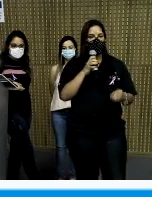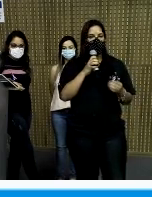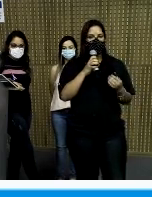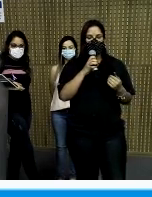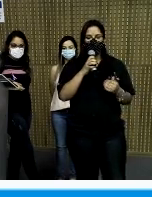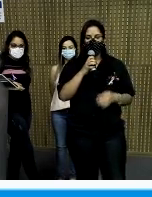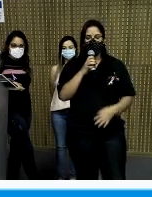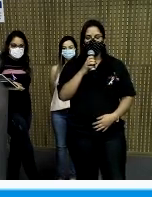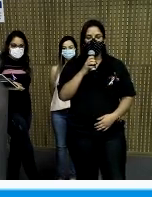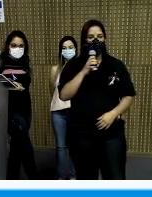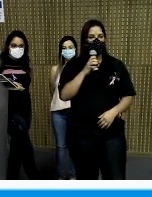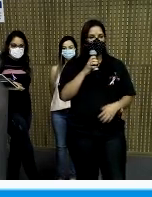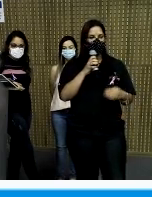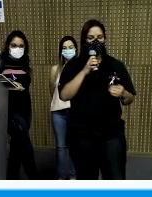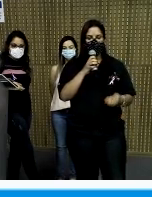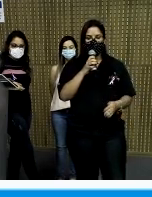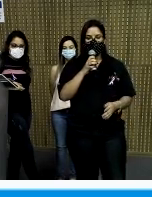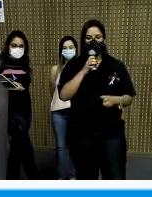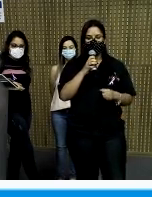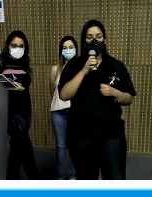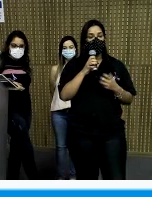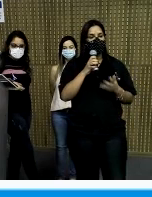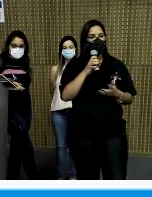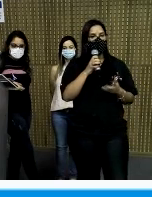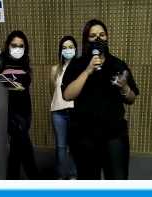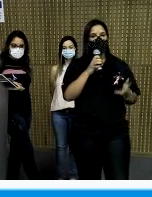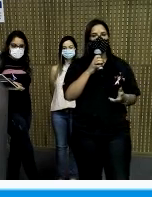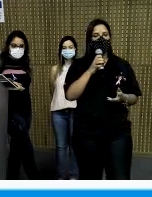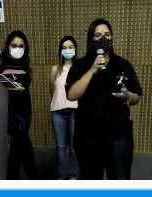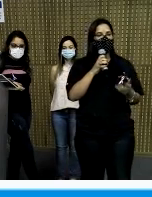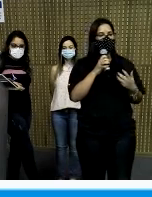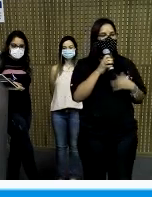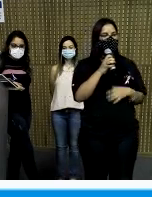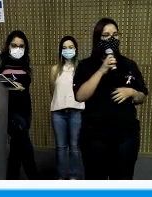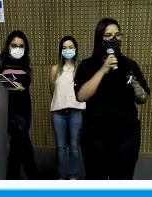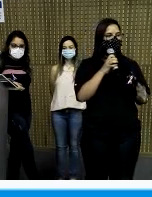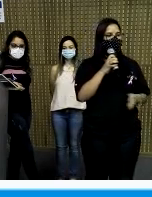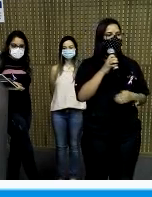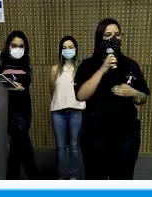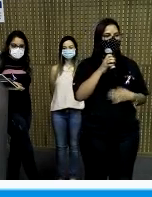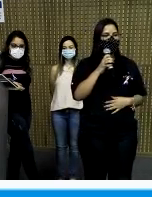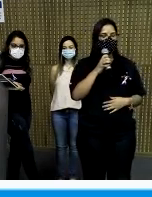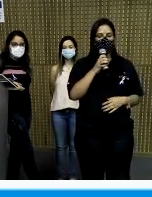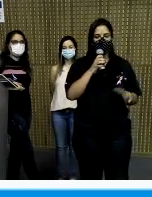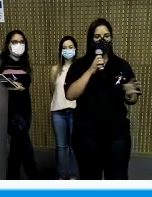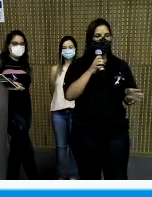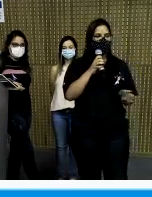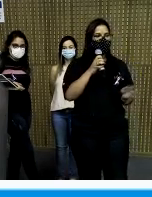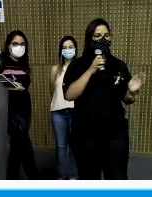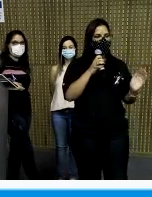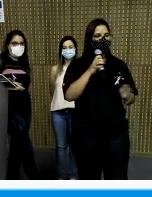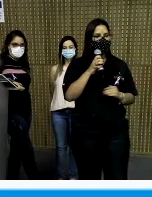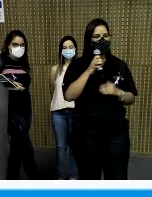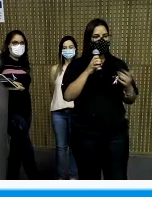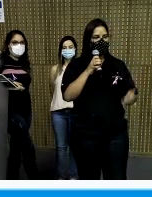com a perda, de certa forma, do território para outra unidade, não foi tanto assim, porque a maioria dos casos a médica conseguiu tratar dentro da própria unidade, né? Porque nesse primeiro